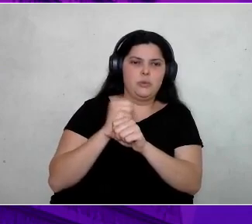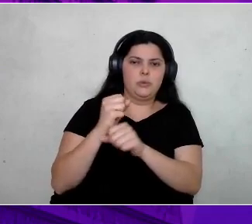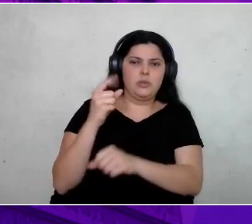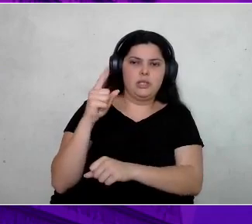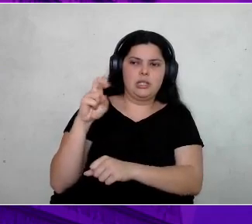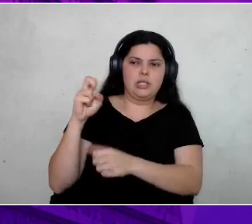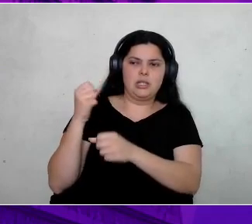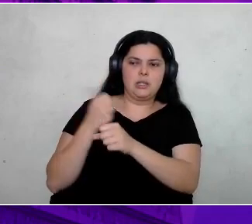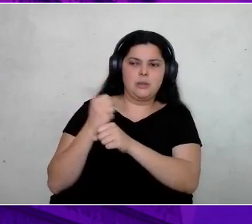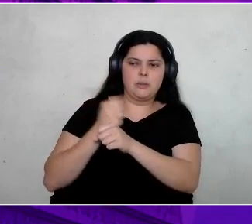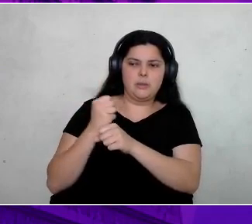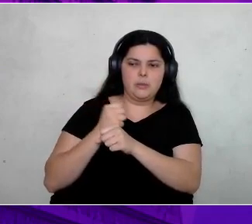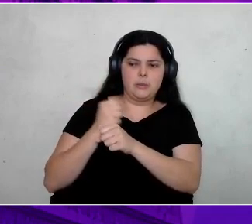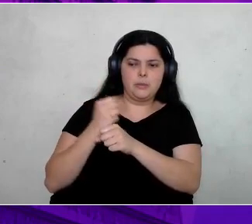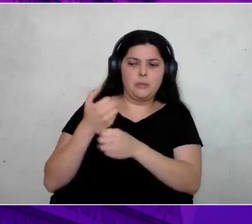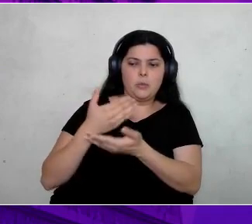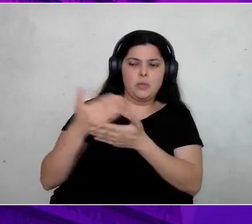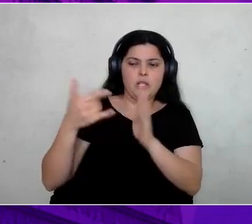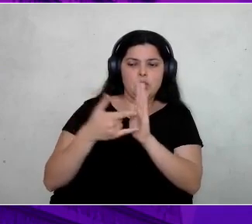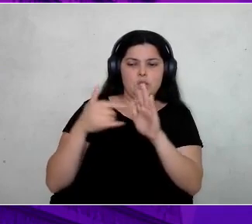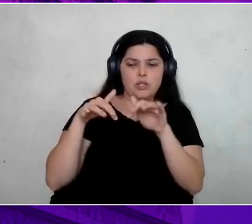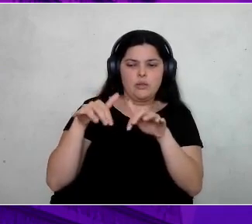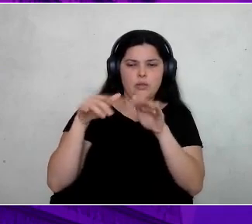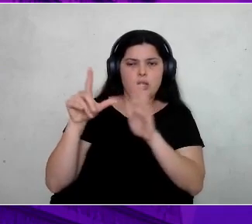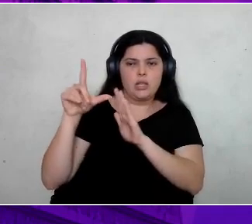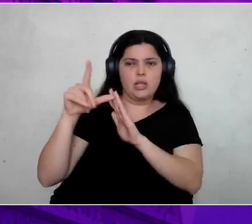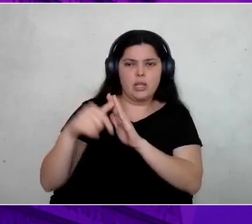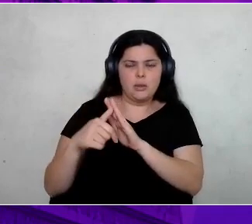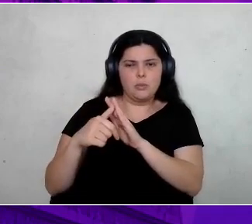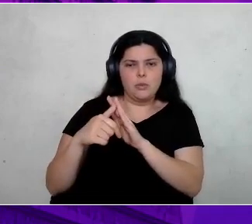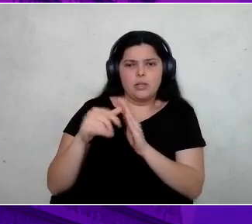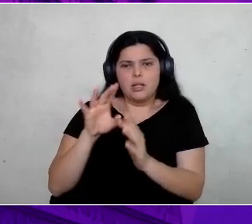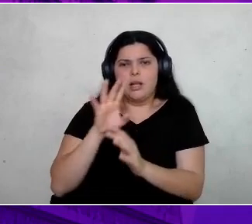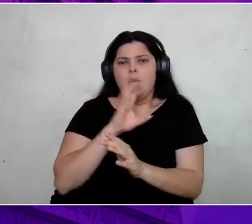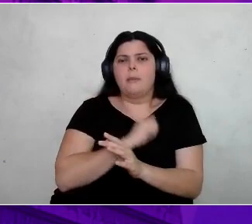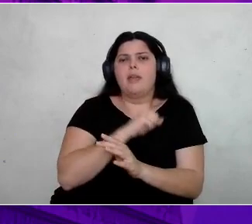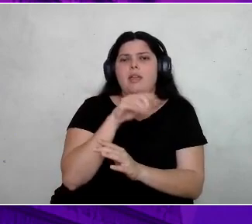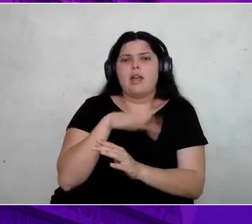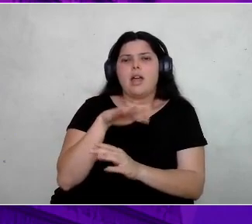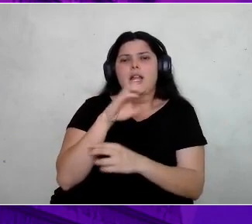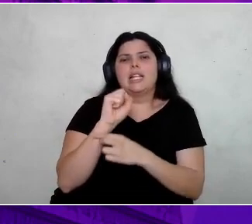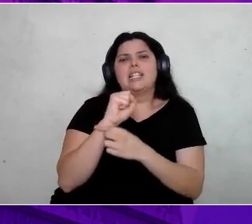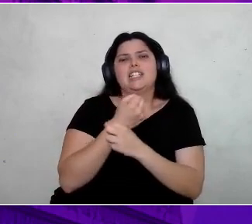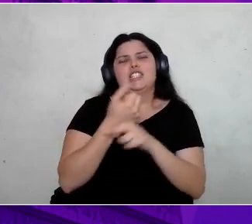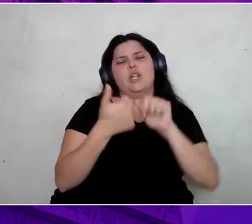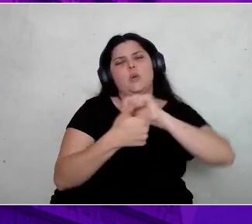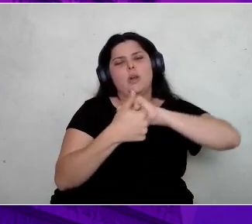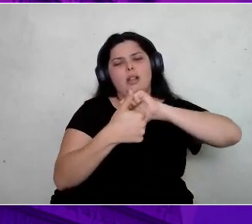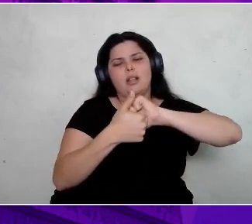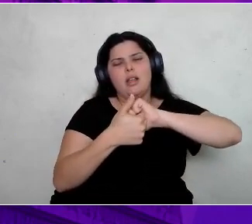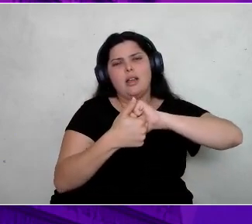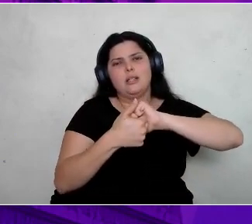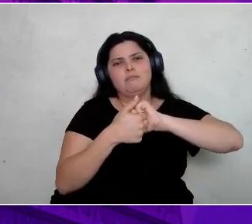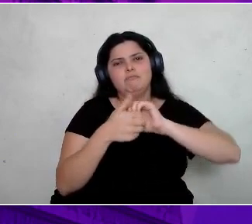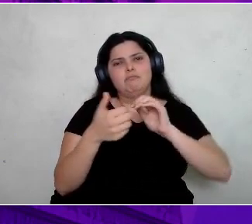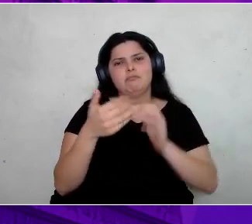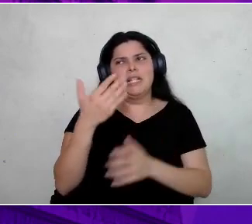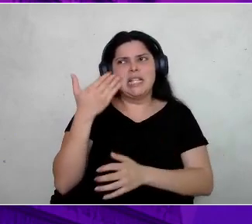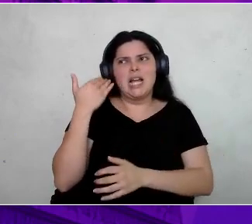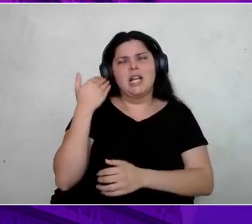como desenvolvedor e depois me apaixonei pela garantia de qualidade, na época ainda